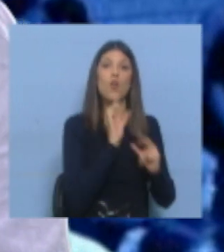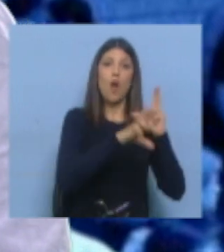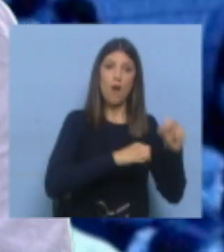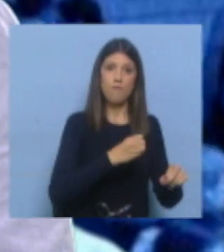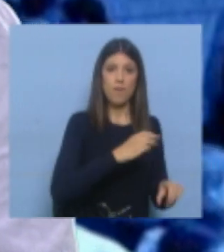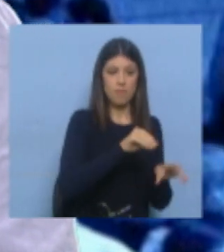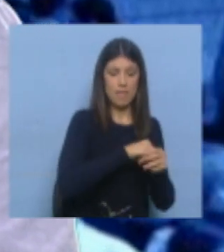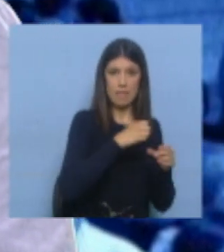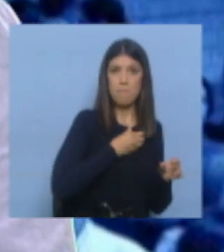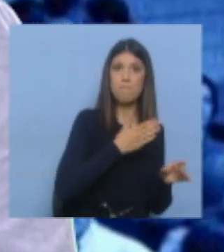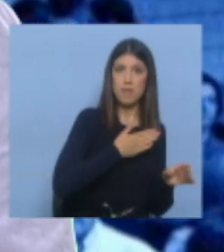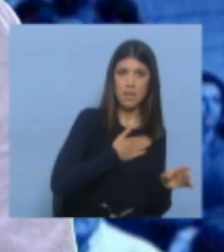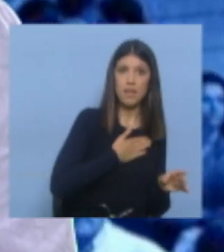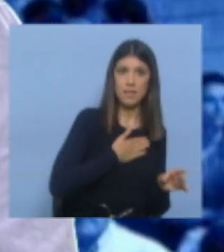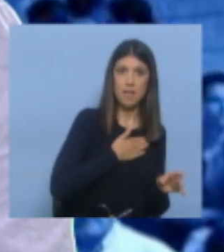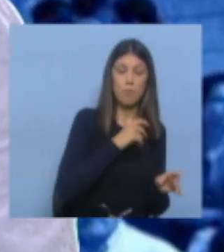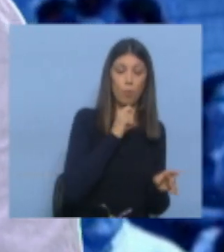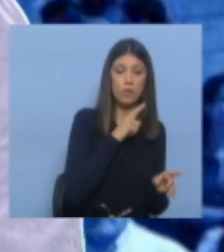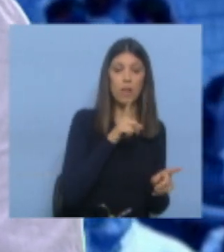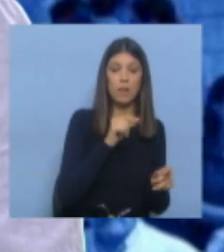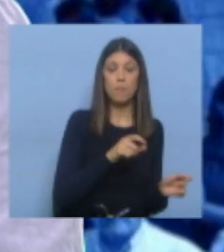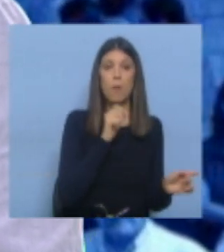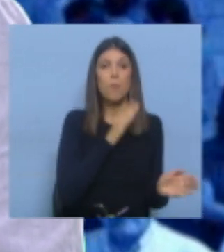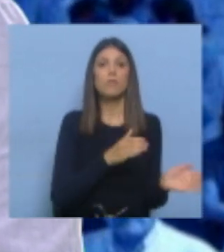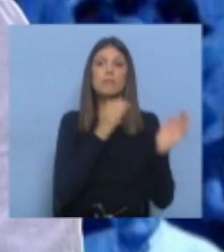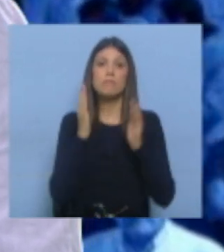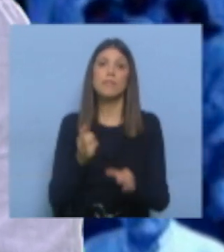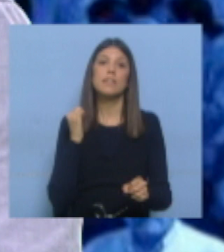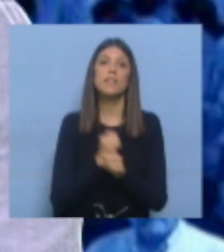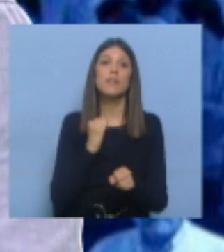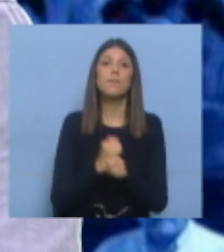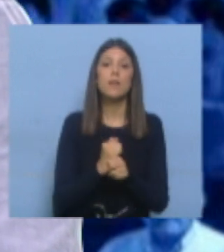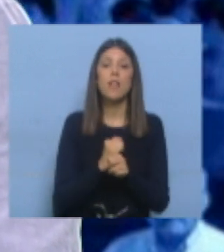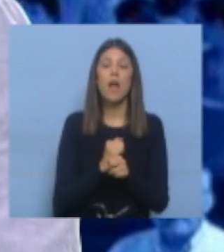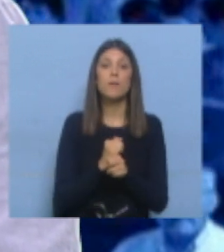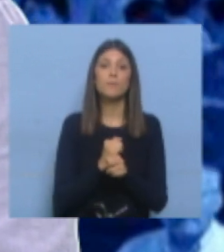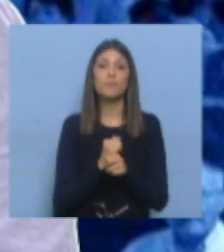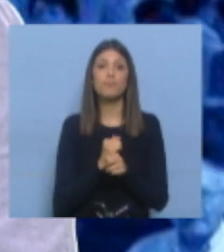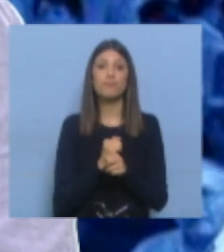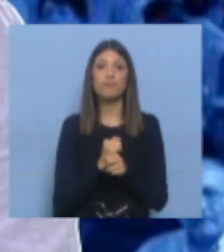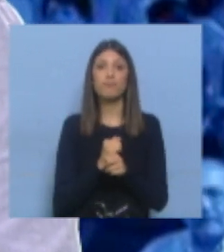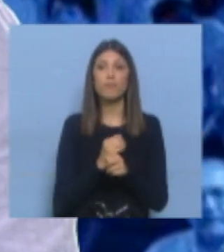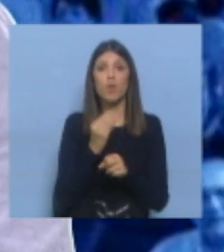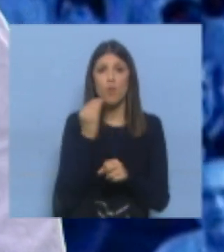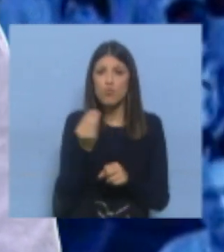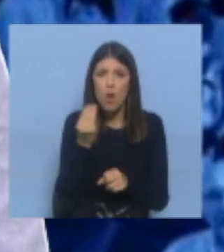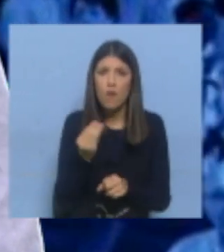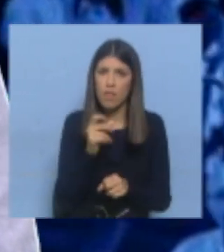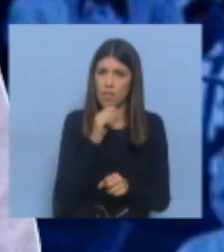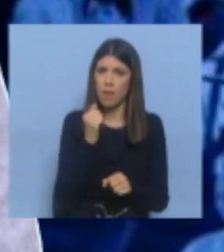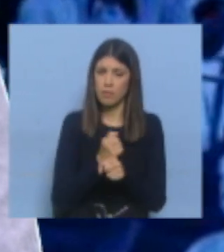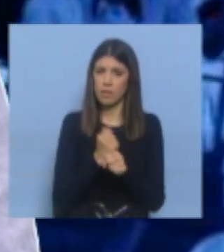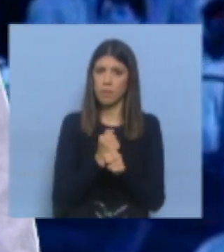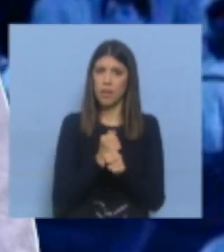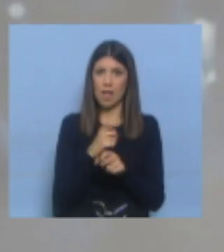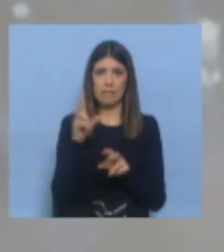É preciso, mas não é só isso. Acho que também se pode trabalhar com as administrações mais séniores, também se consegue trabalhar isso. Penso